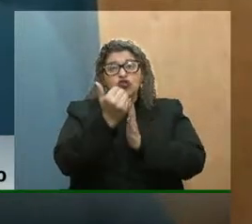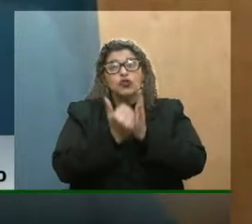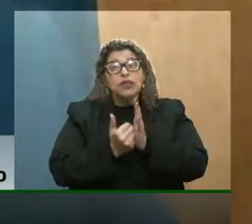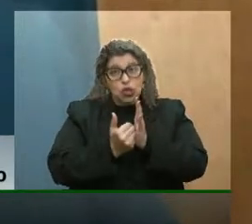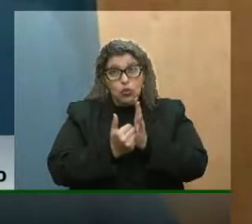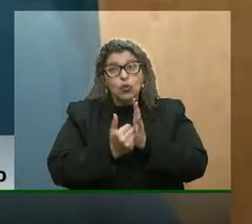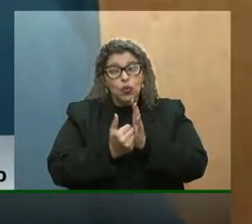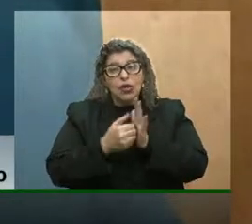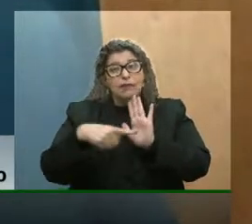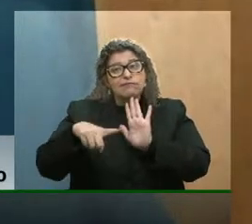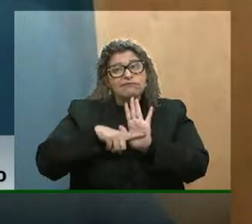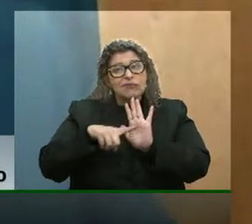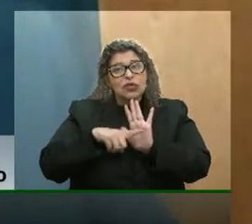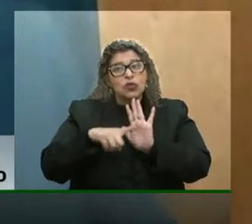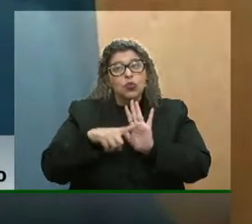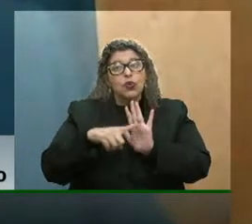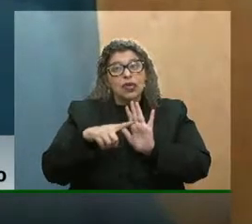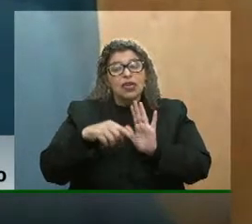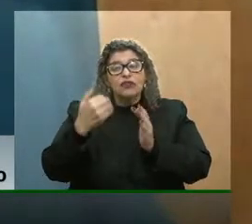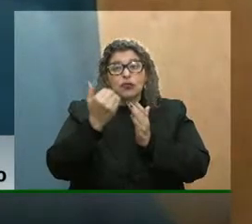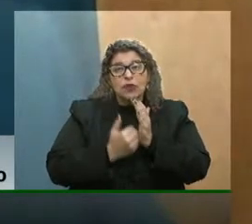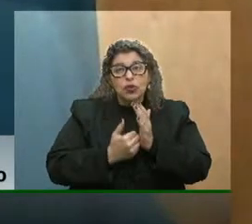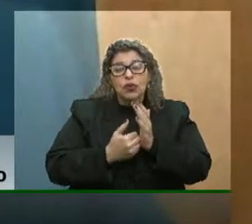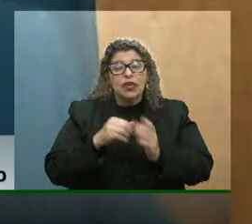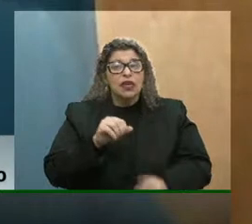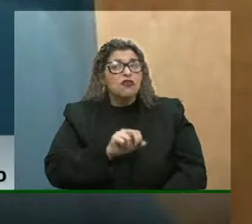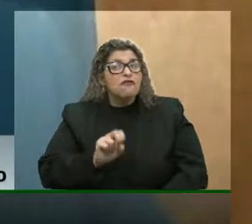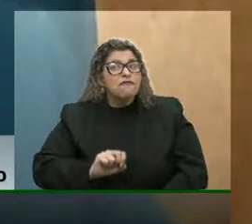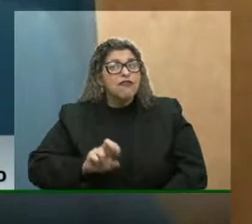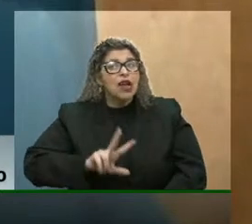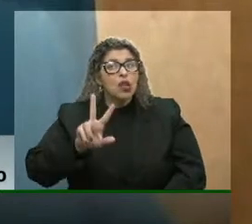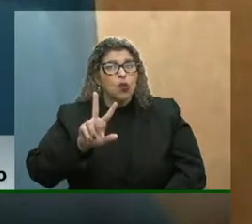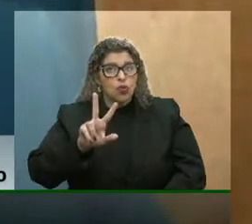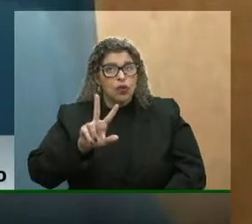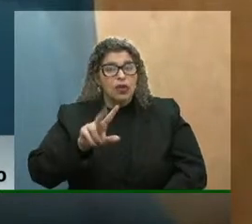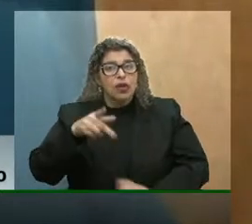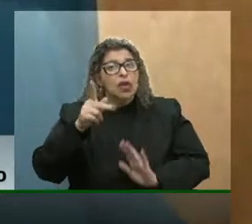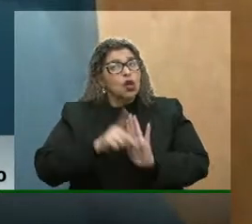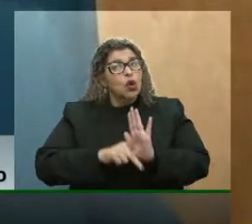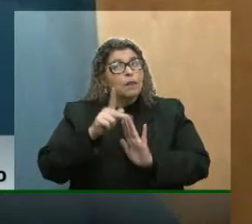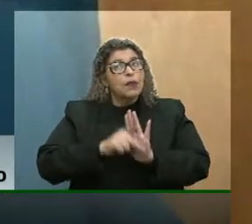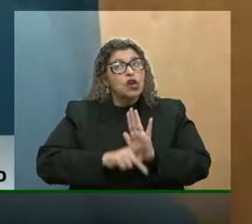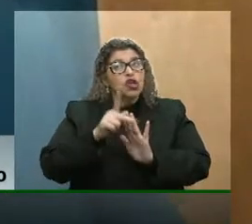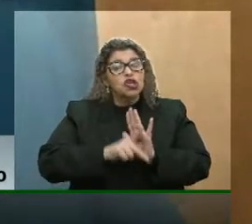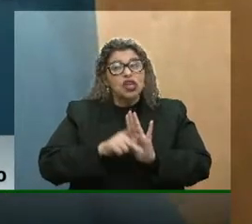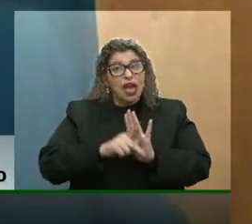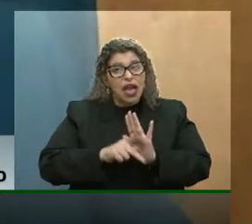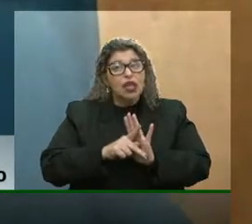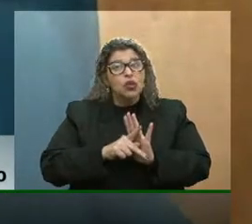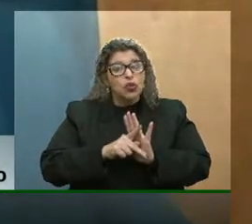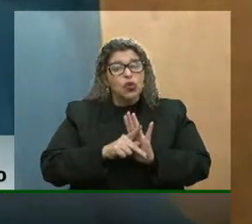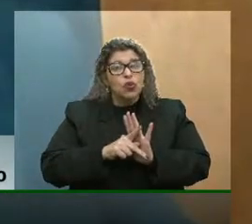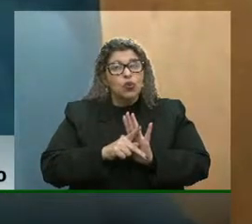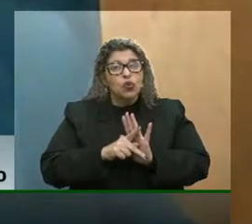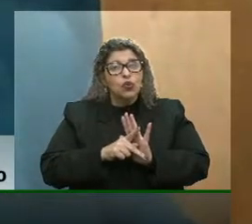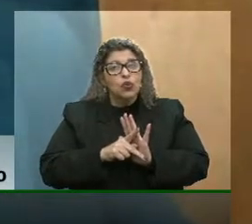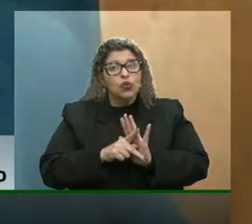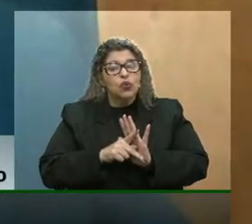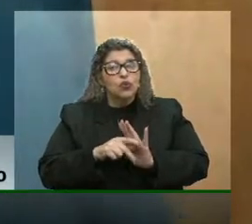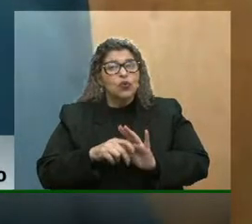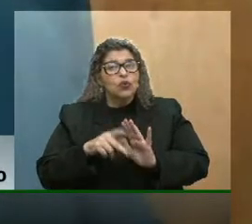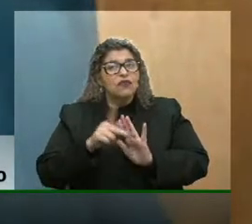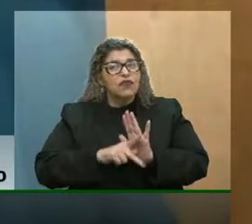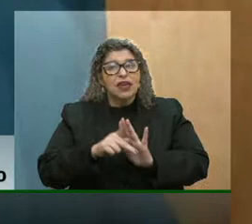momento que unificar, okay, não tem por que ficar R$500. Isso que eu estou pedindo. E o projeto do governo não contempla coisa. Isso é meu lindo, okay, governo. É,